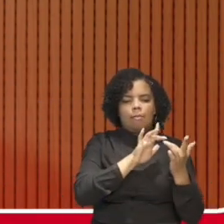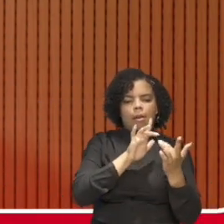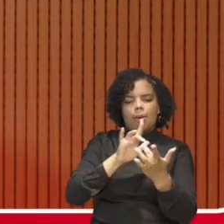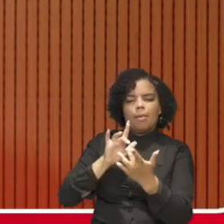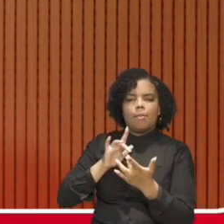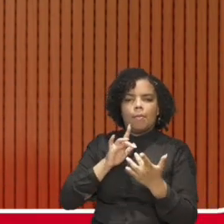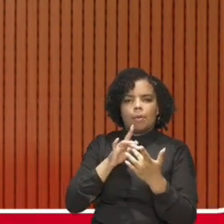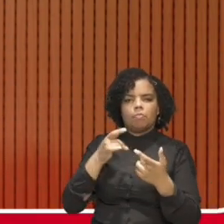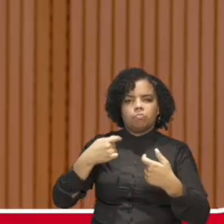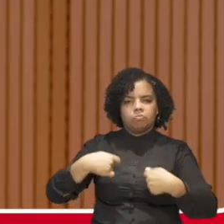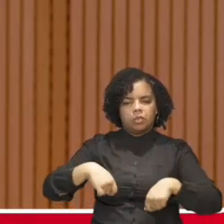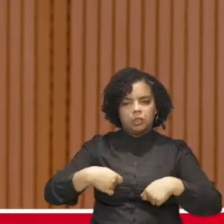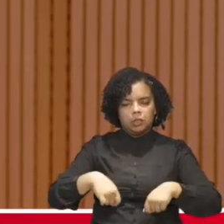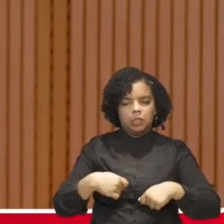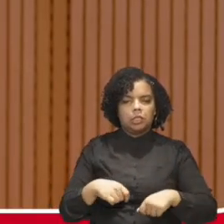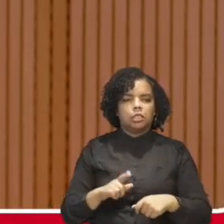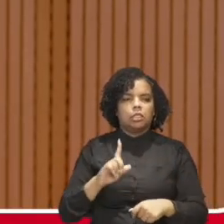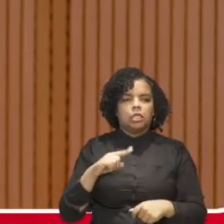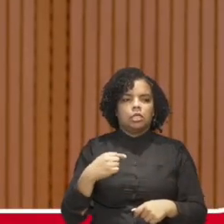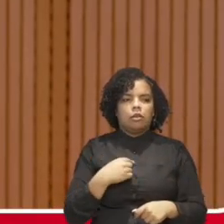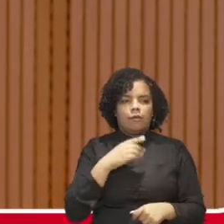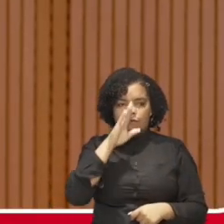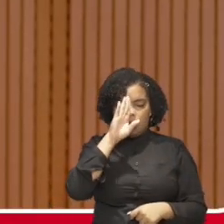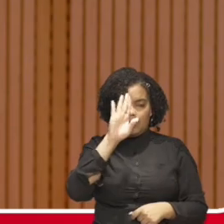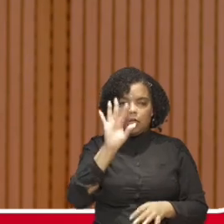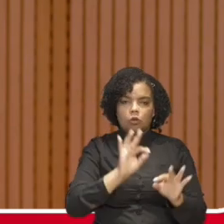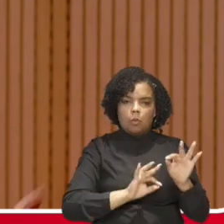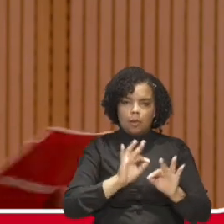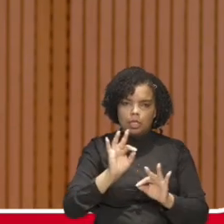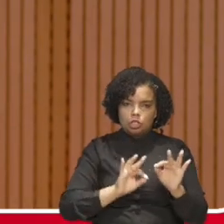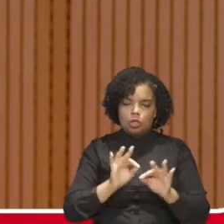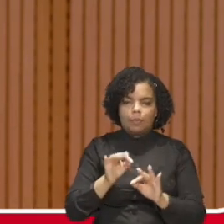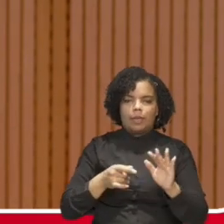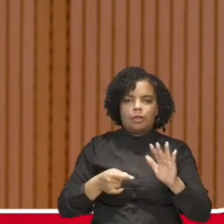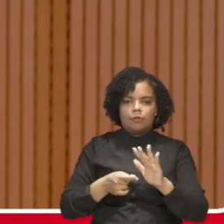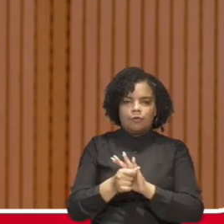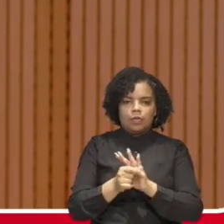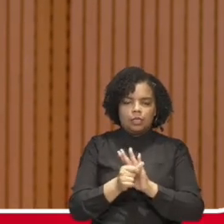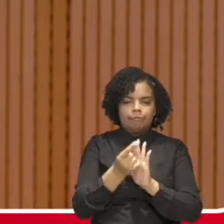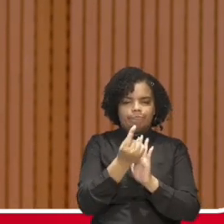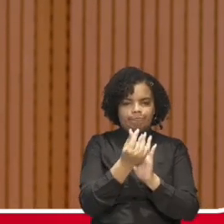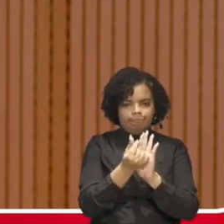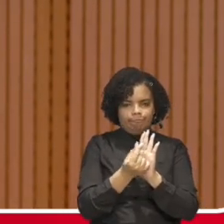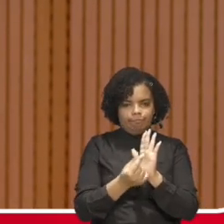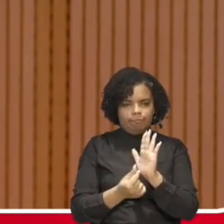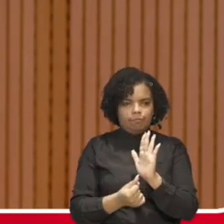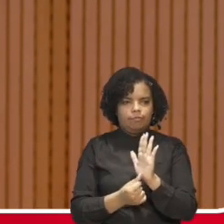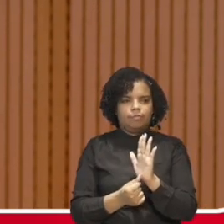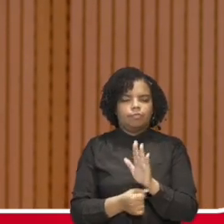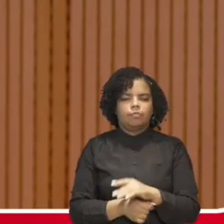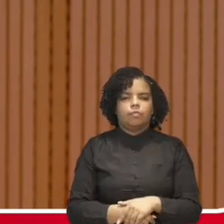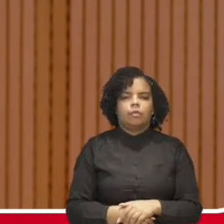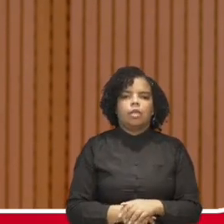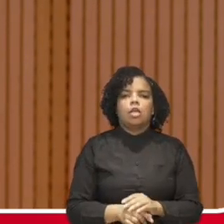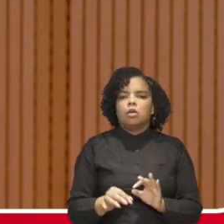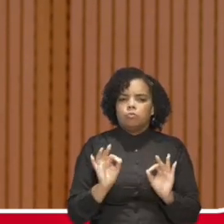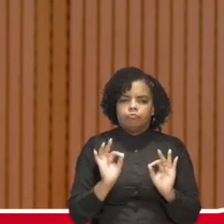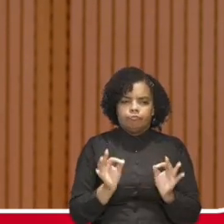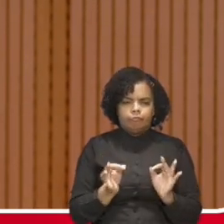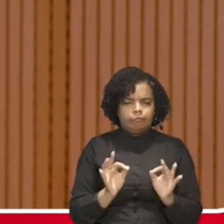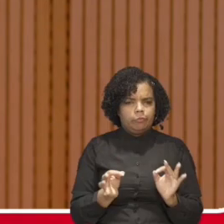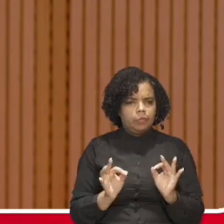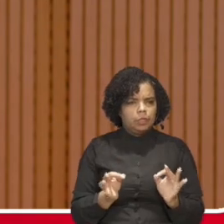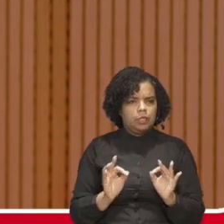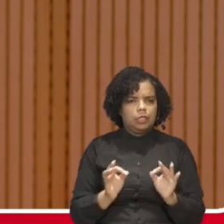são fundamentais aí num bom planejamento financeiro, num bom planejamento patrimonial, e que, consequentemente,